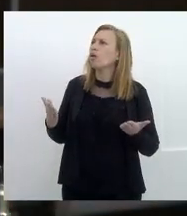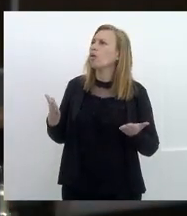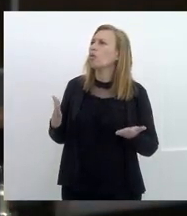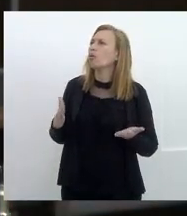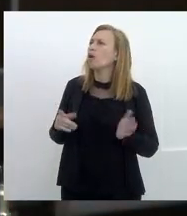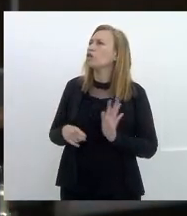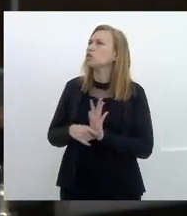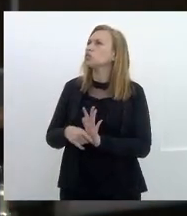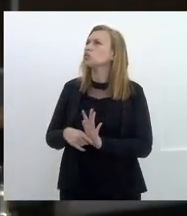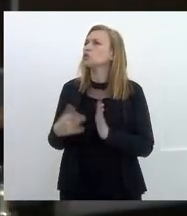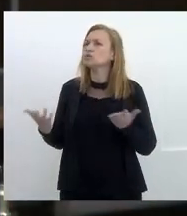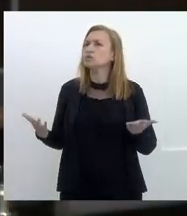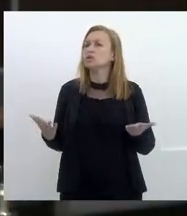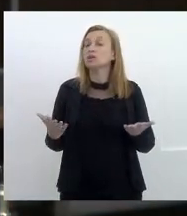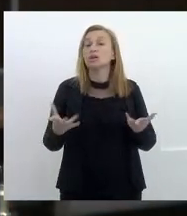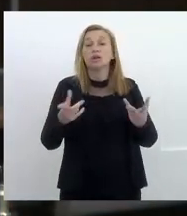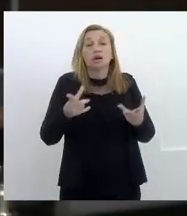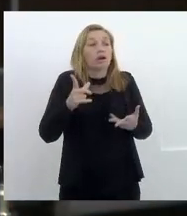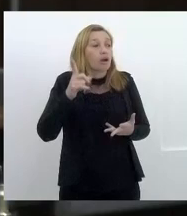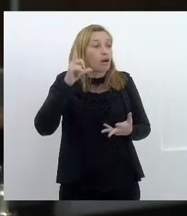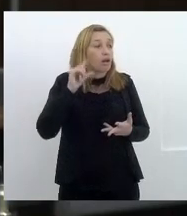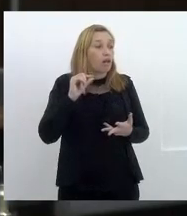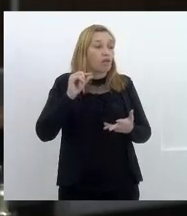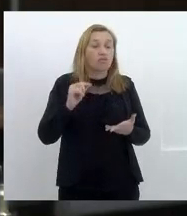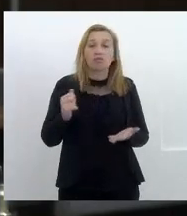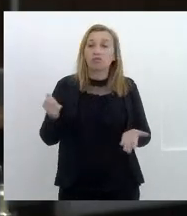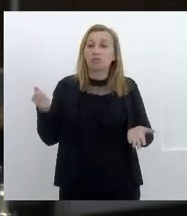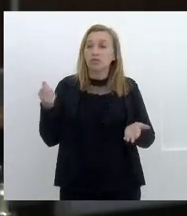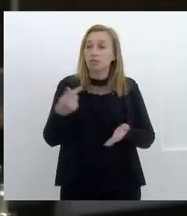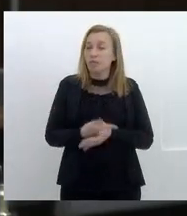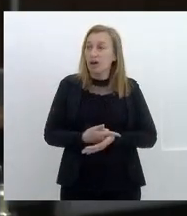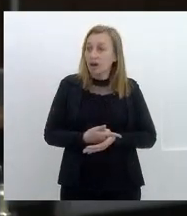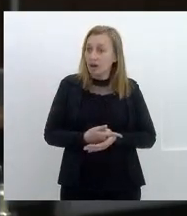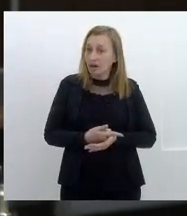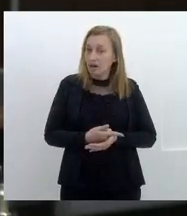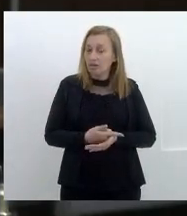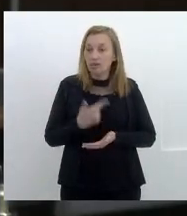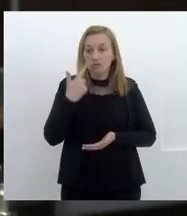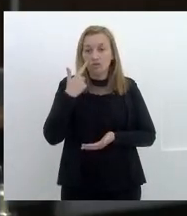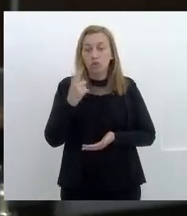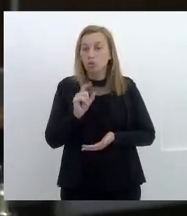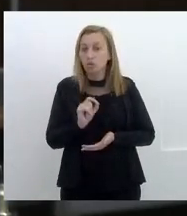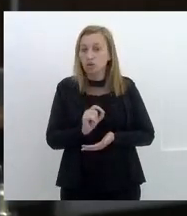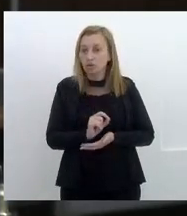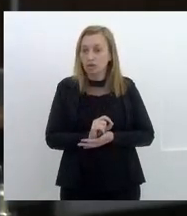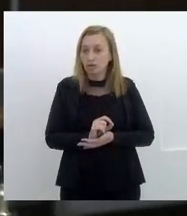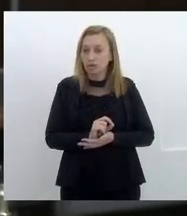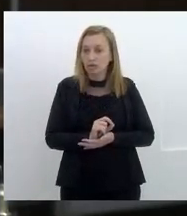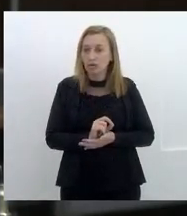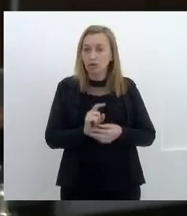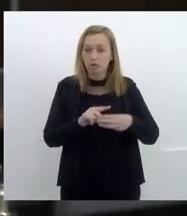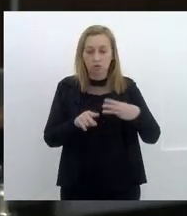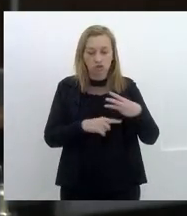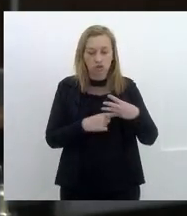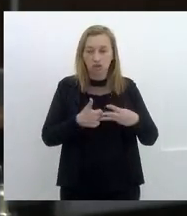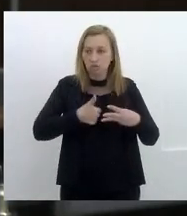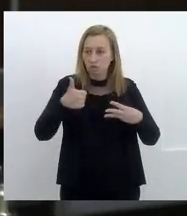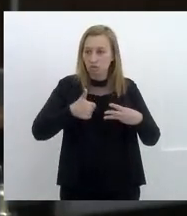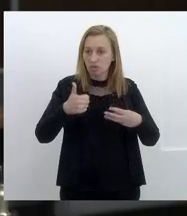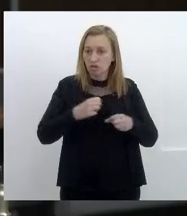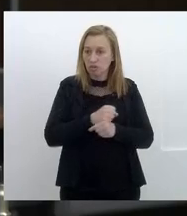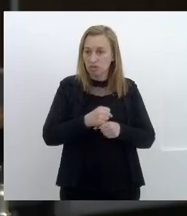verdade o regime produz uma livro de Castro Inicial tendo em vista que os três primeiros anos